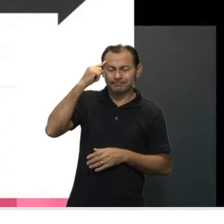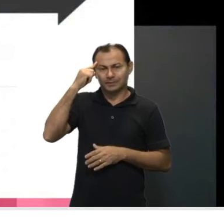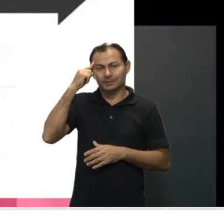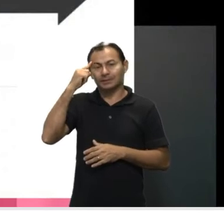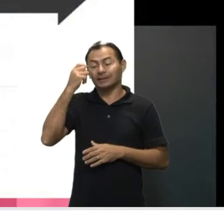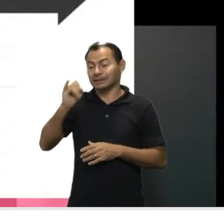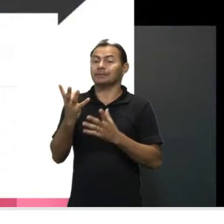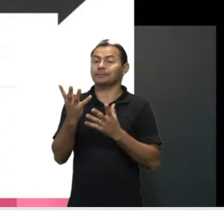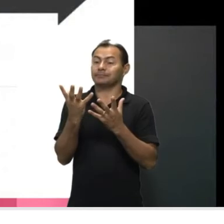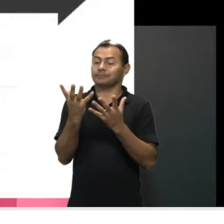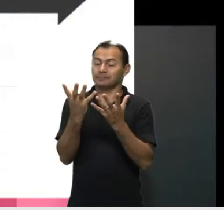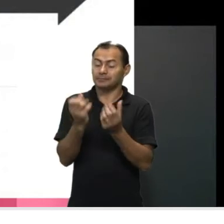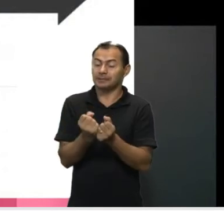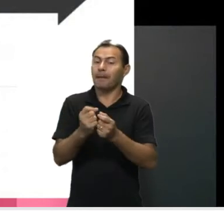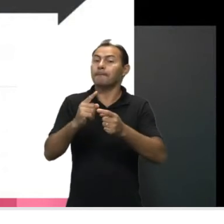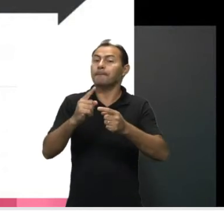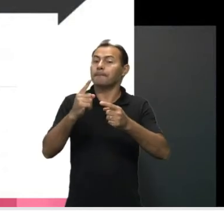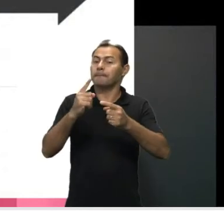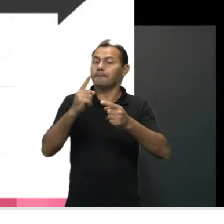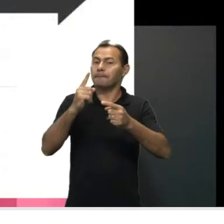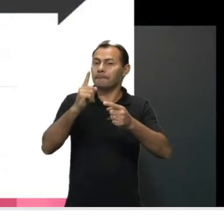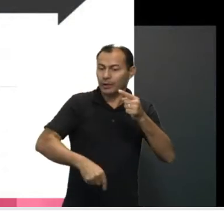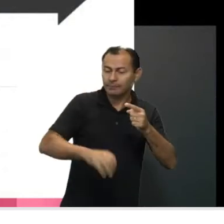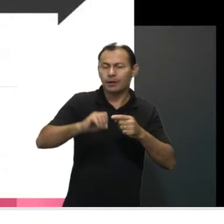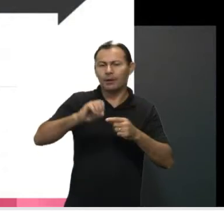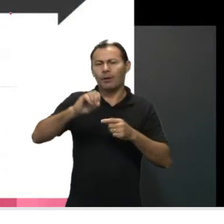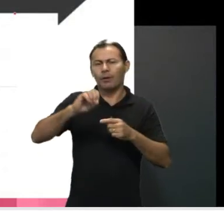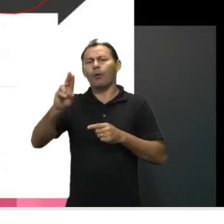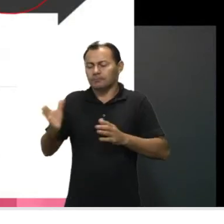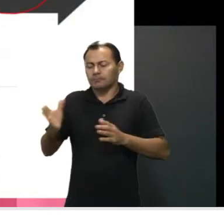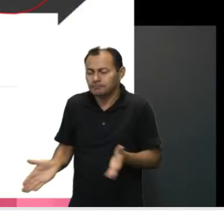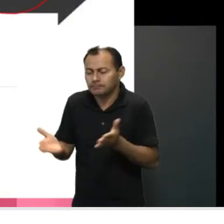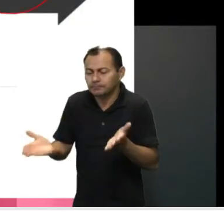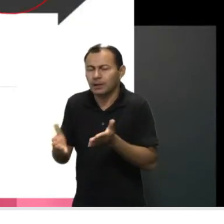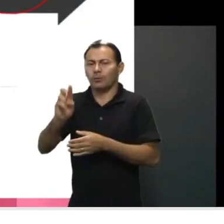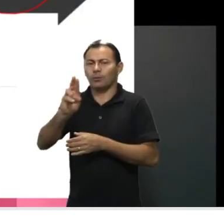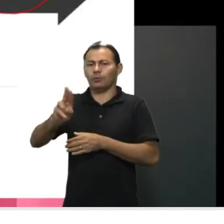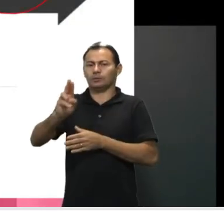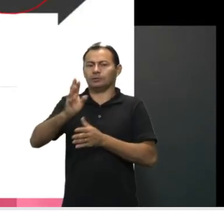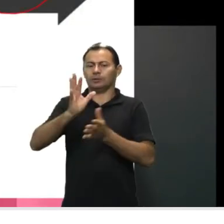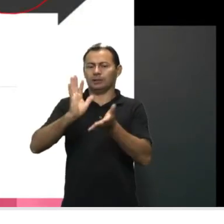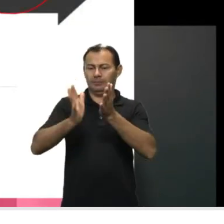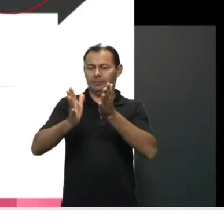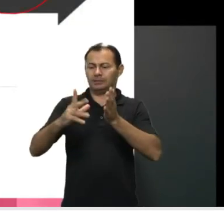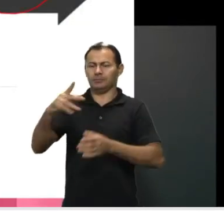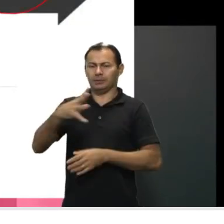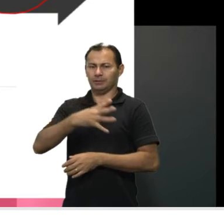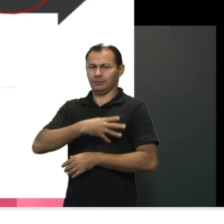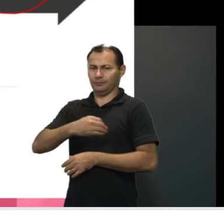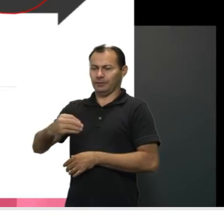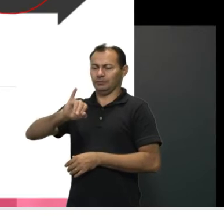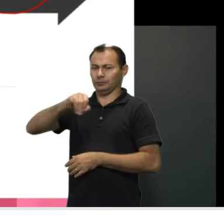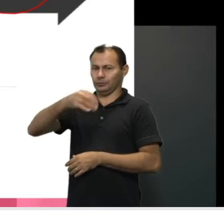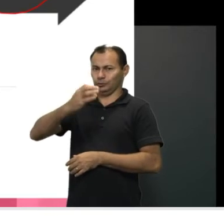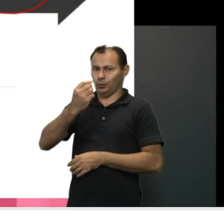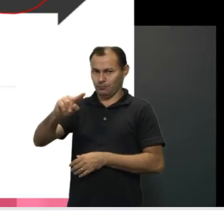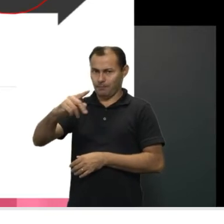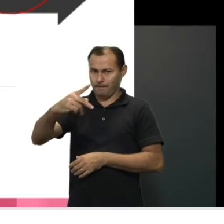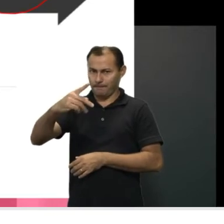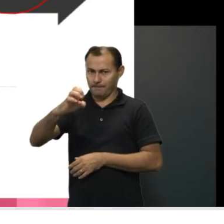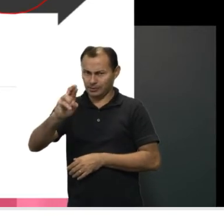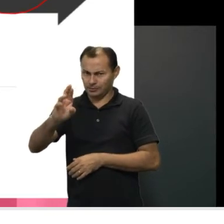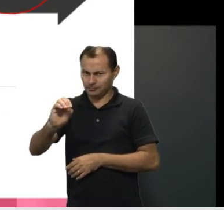proibir ou incentivar o uso da Libras para João Pedro. O que ela deve fazer? Se o médico falou que é